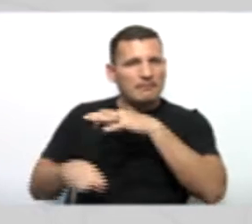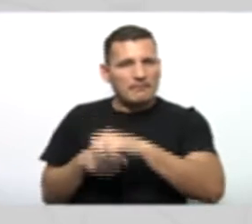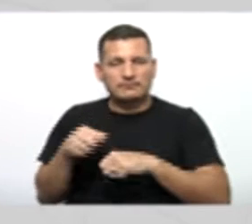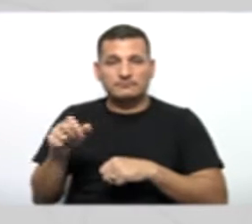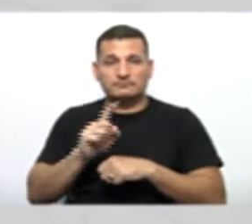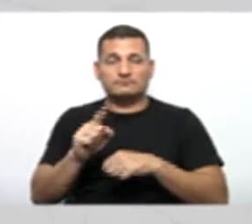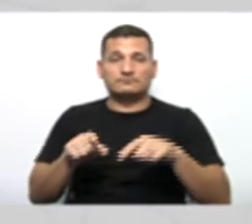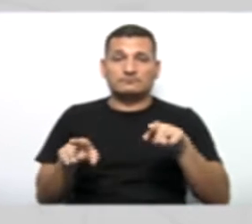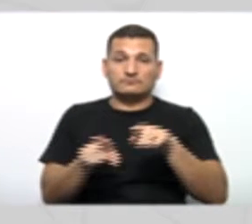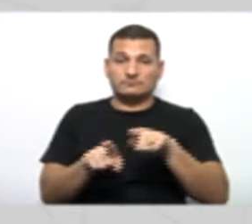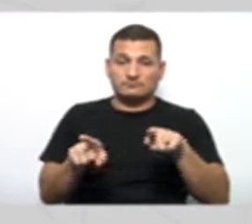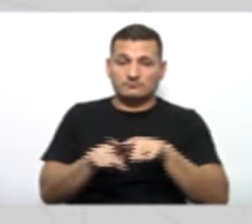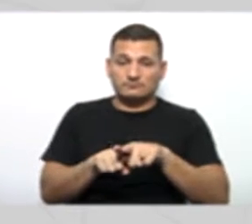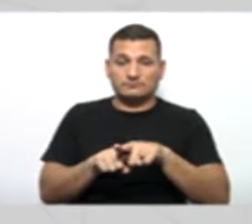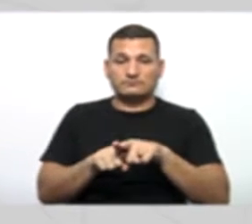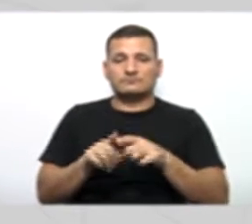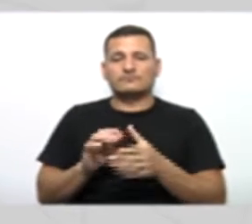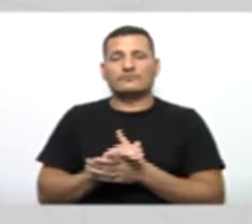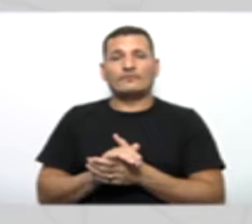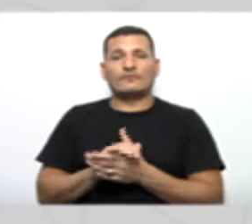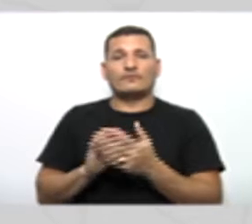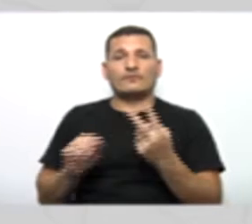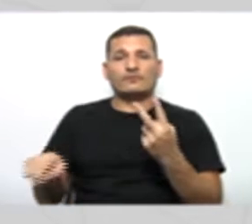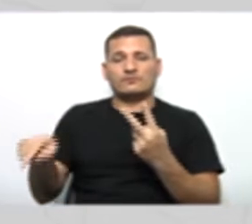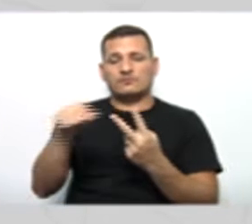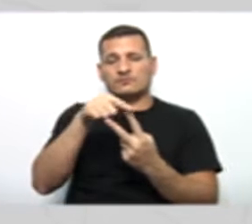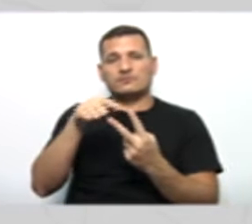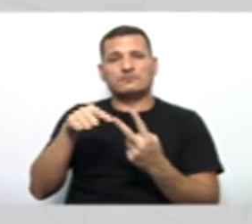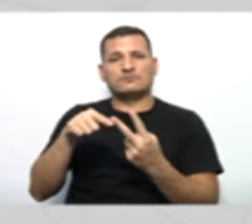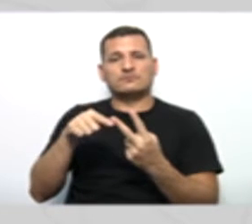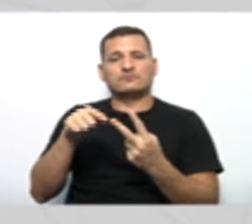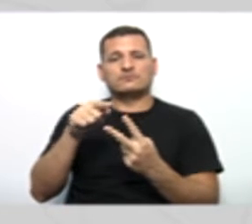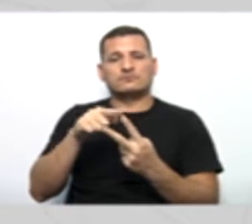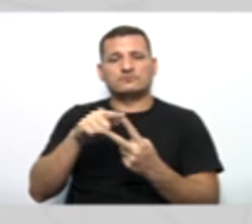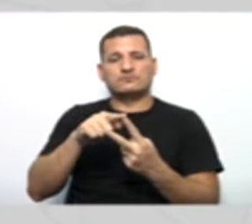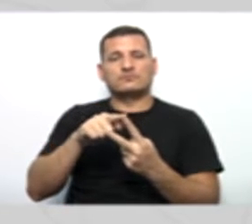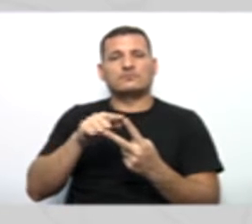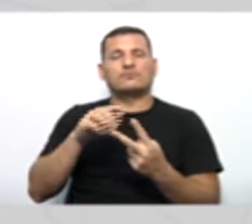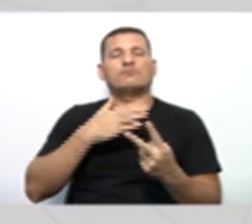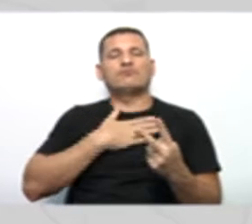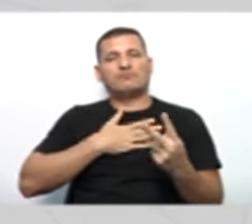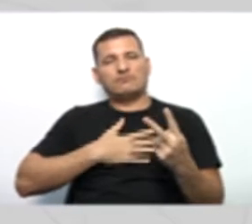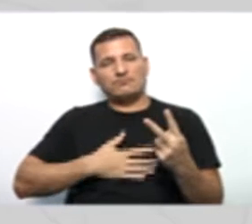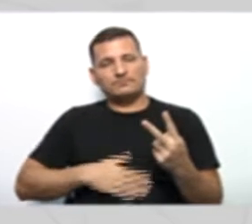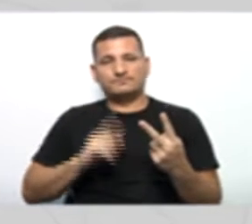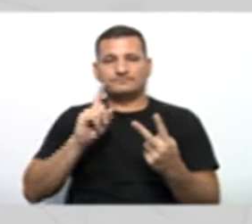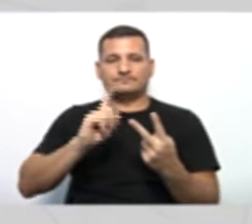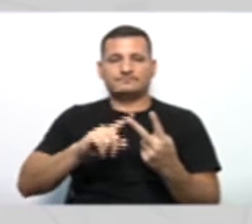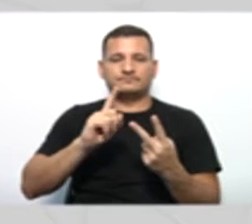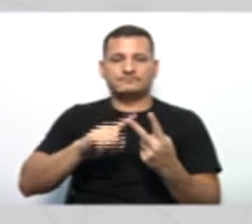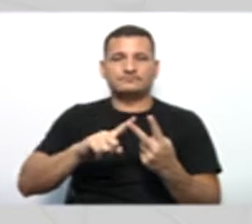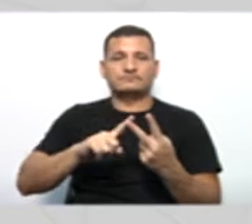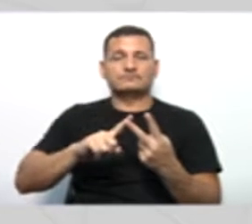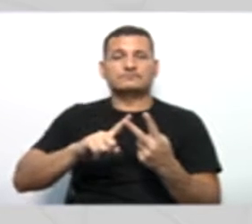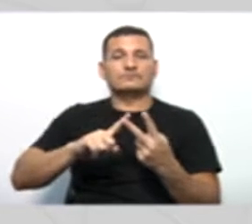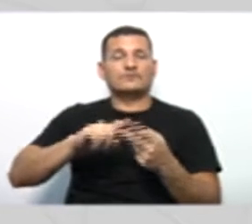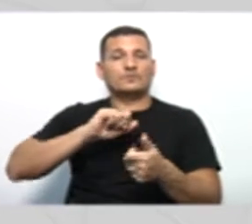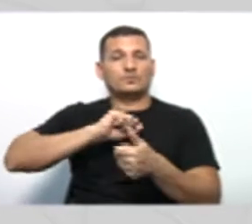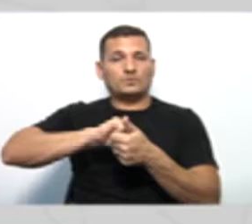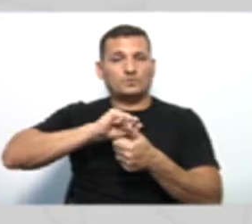mas também à relação desses dois fatores, o bem-estar e a qualidade da vida em